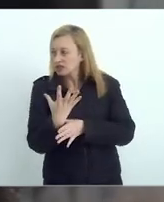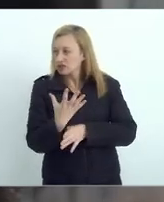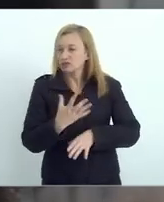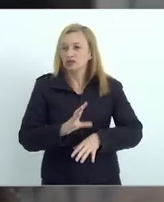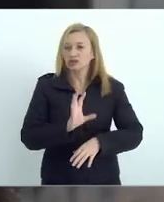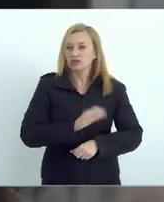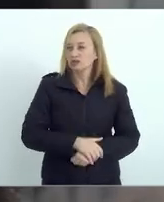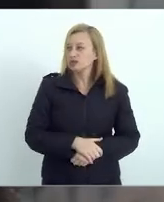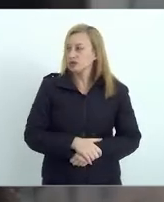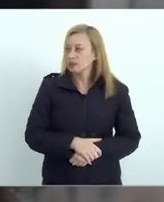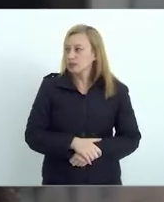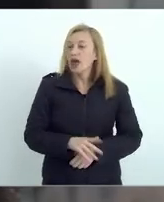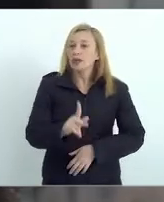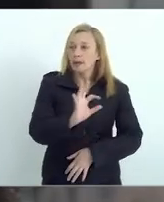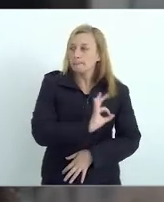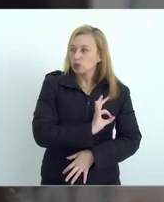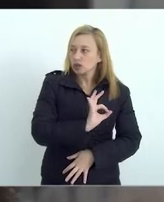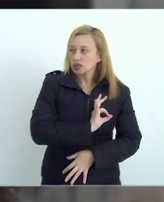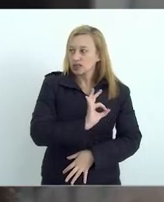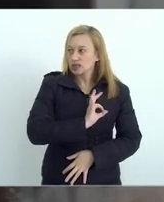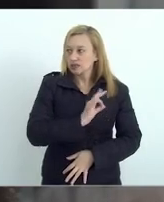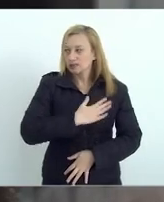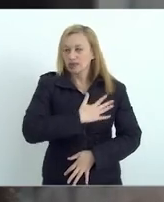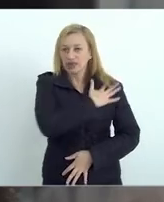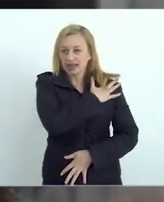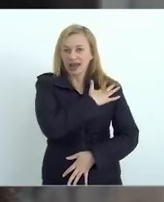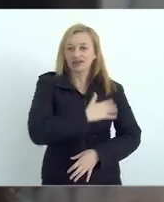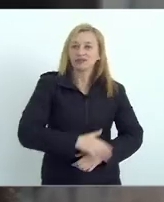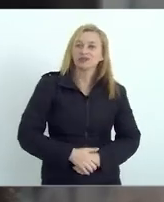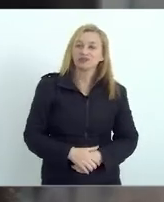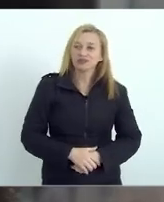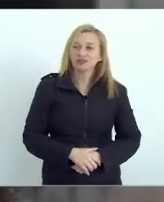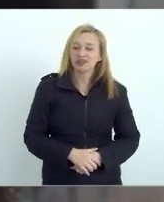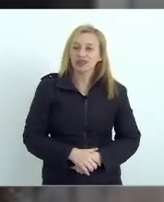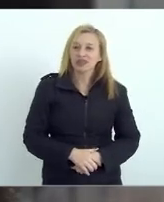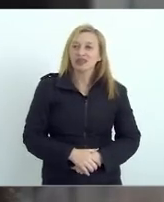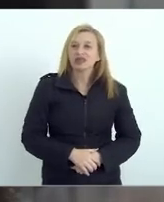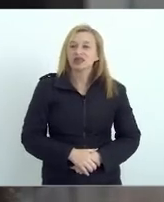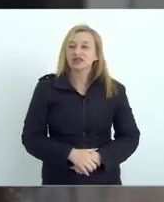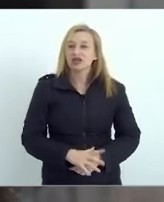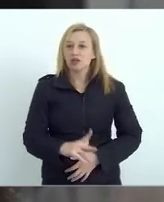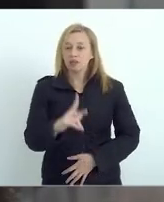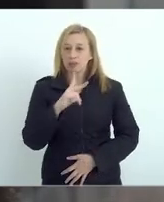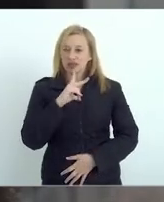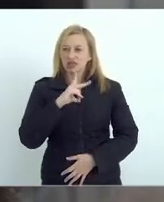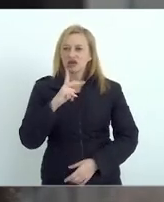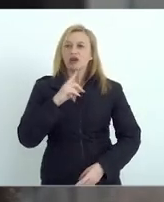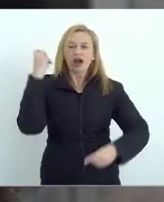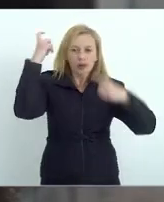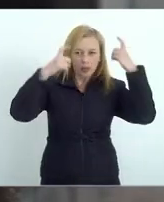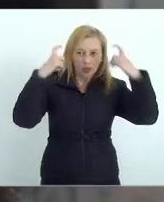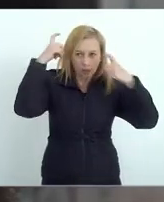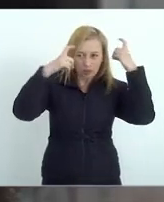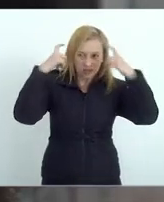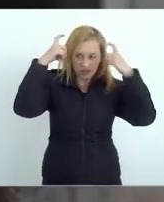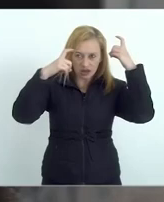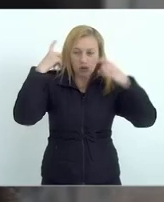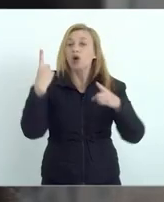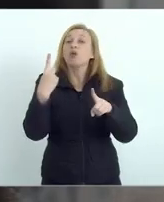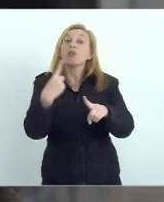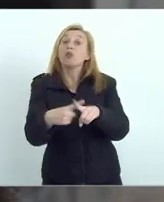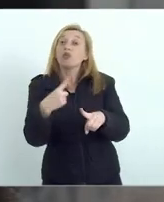e no tocante a polícia militar Coronel Souza Neto eu tenho uma particular preocupação é